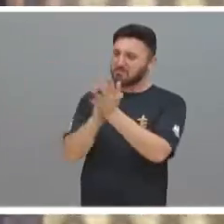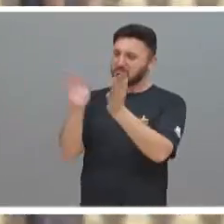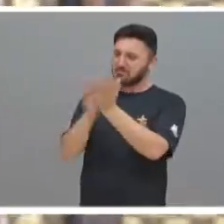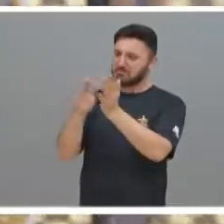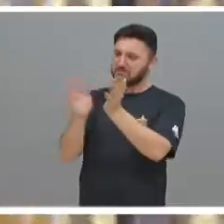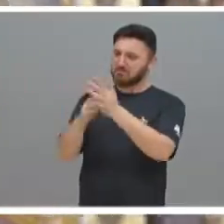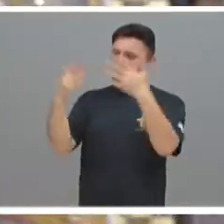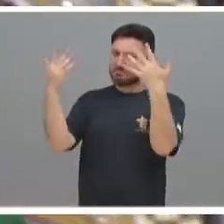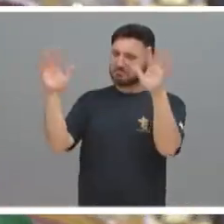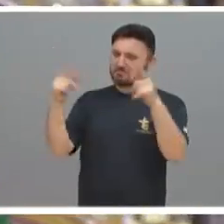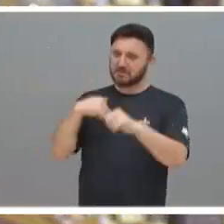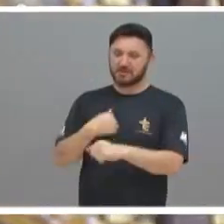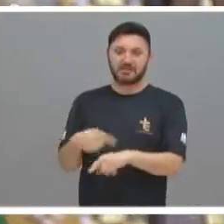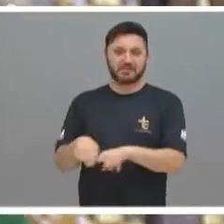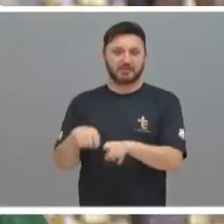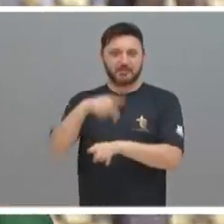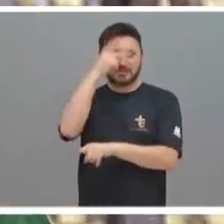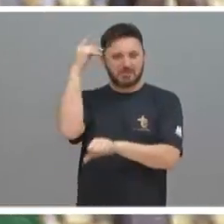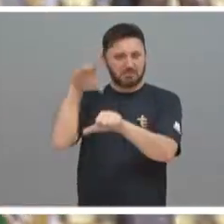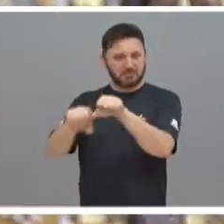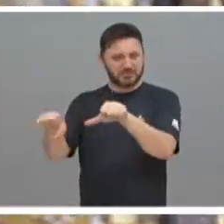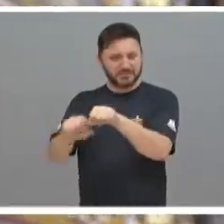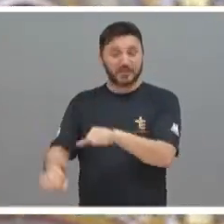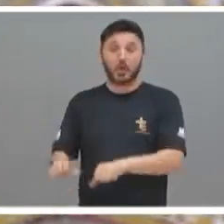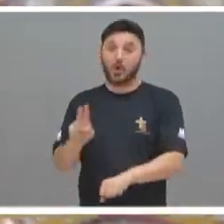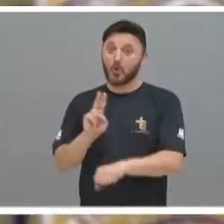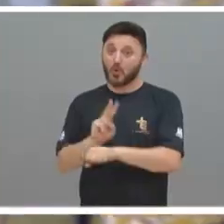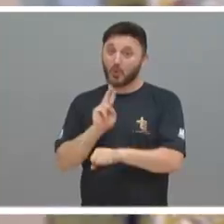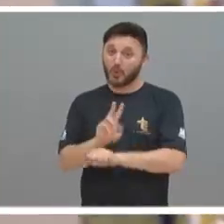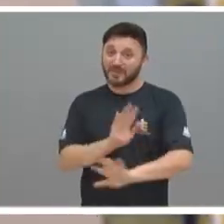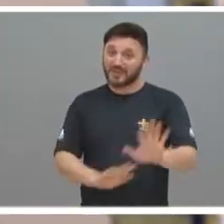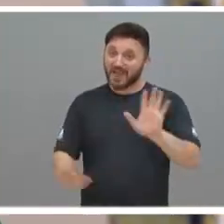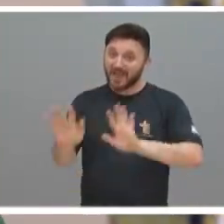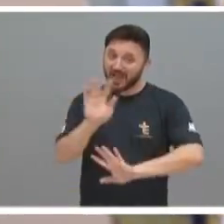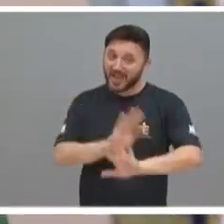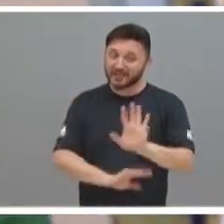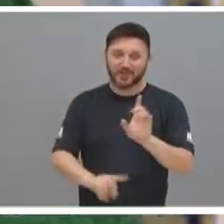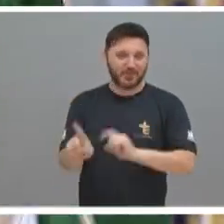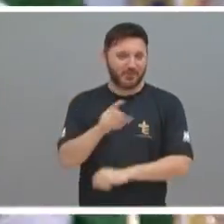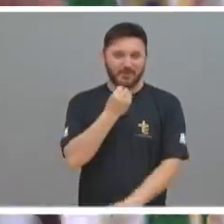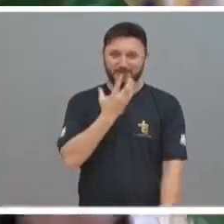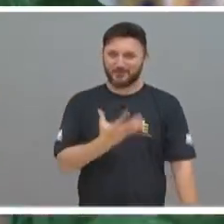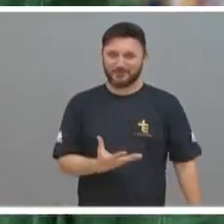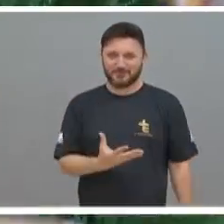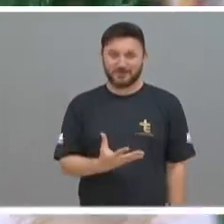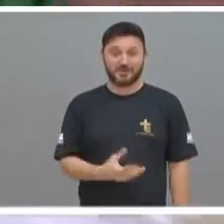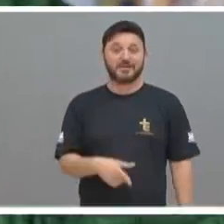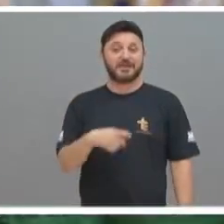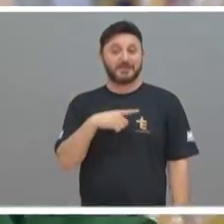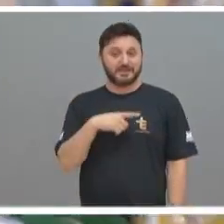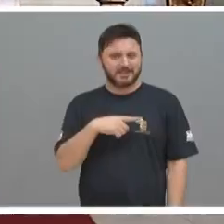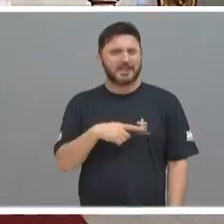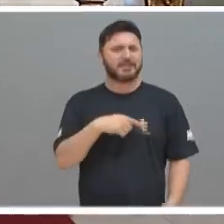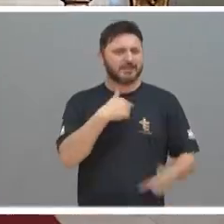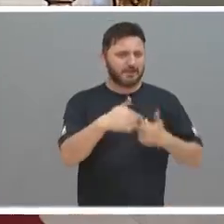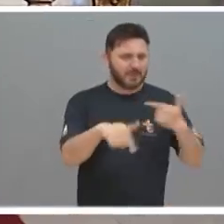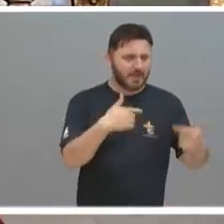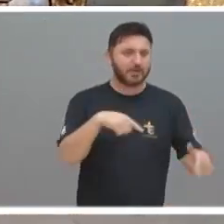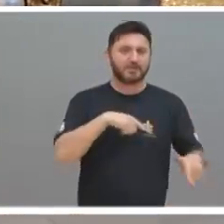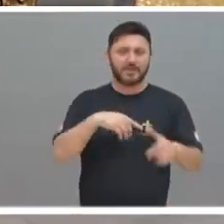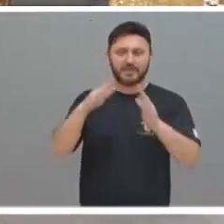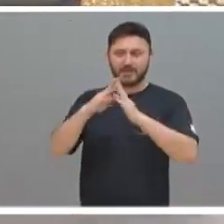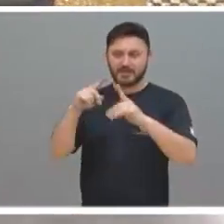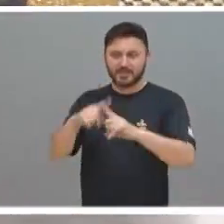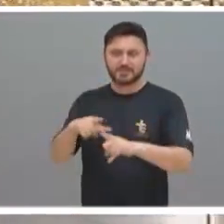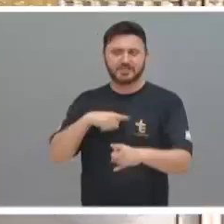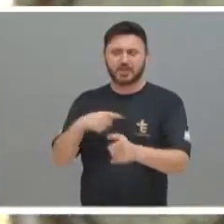que fiquem ali te bajulando. Cuidado com os bajuladores. E isso tem no trabalho, tem na igreja, tem em todo